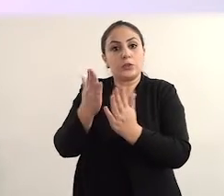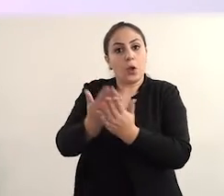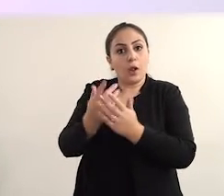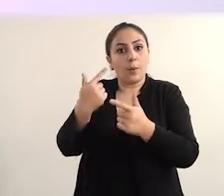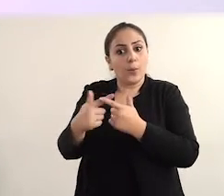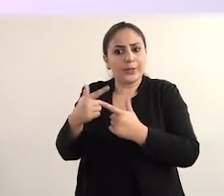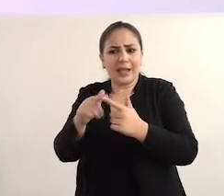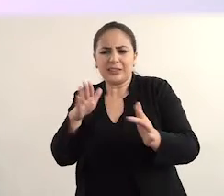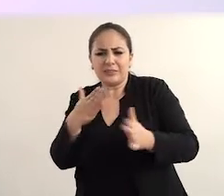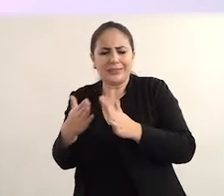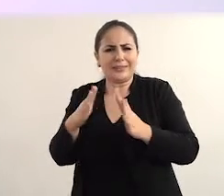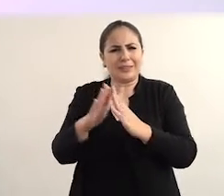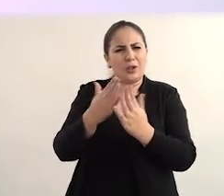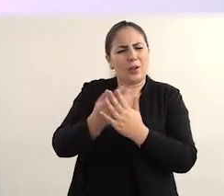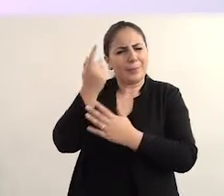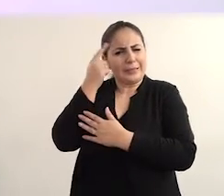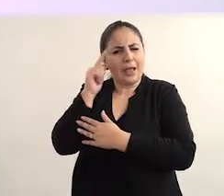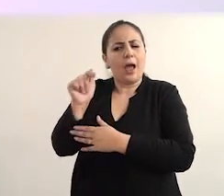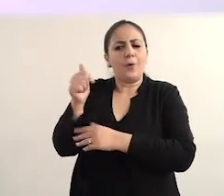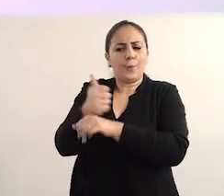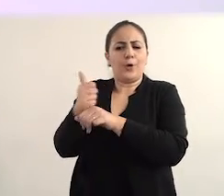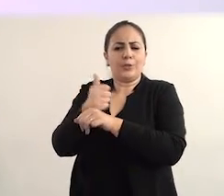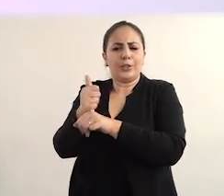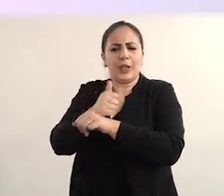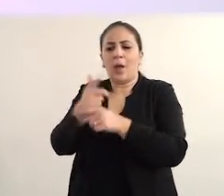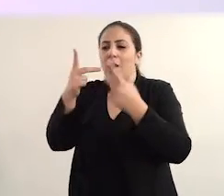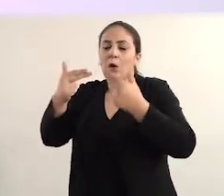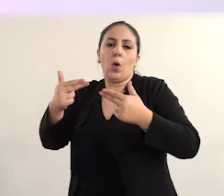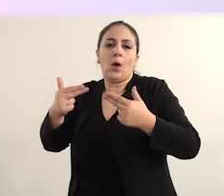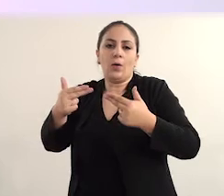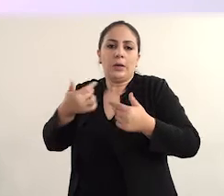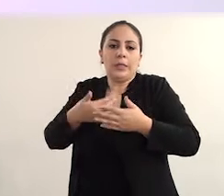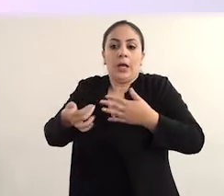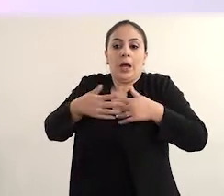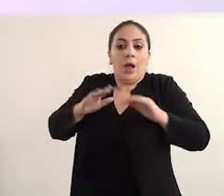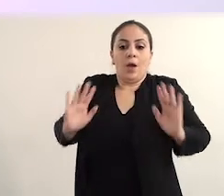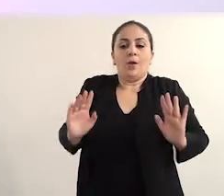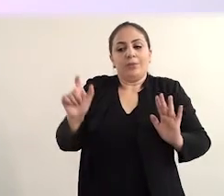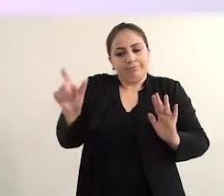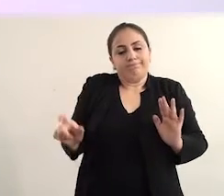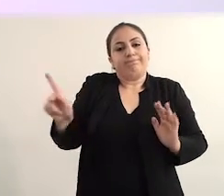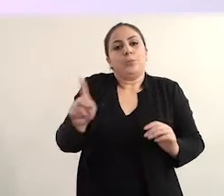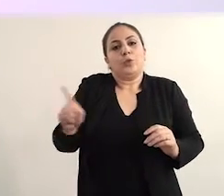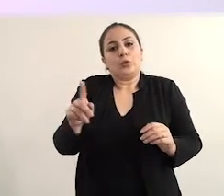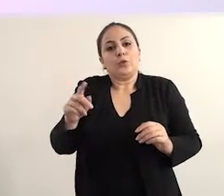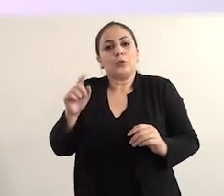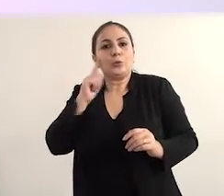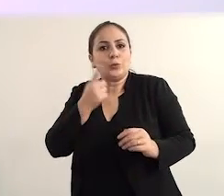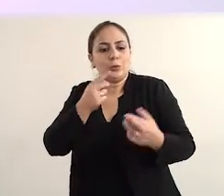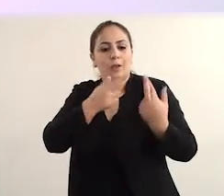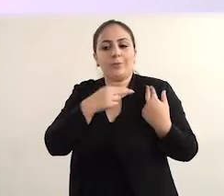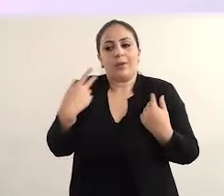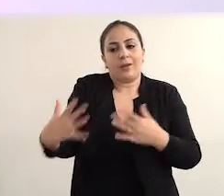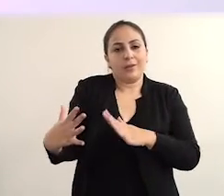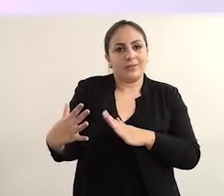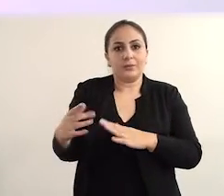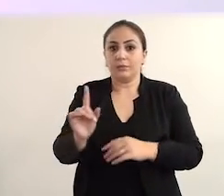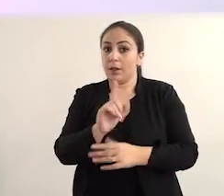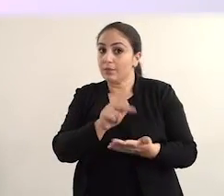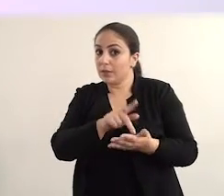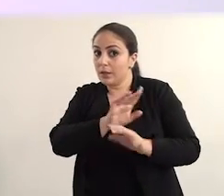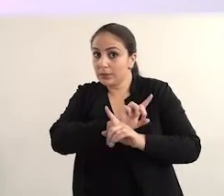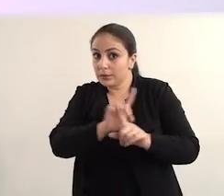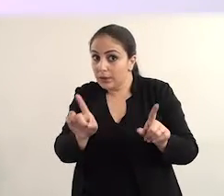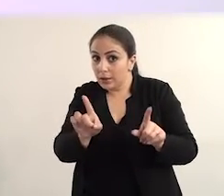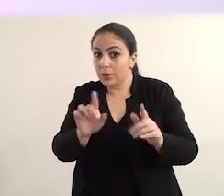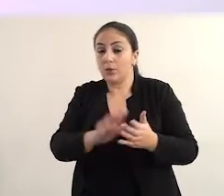escola às vezes pensa que ter aquele profissional é como se fosse o professor do surdo, e na verdade não é, né? Então